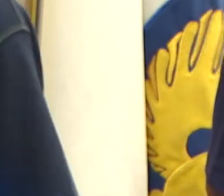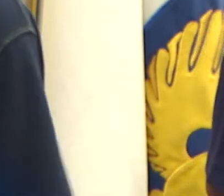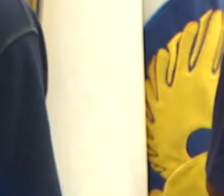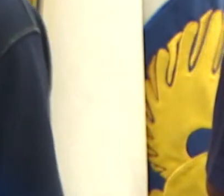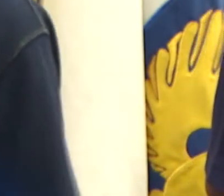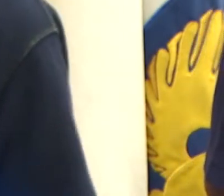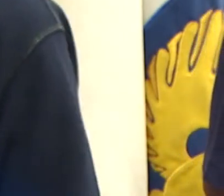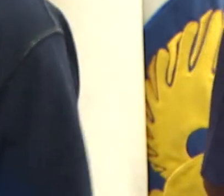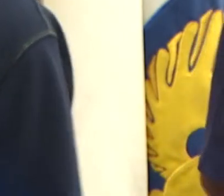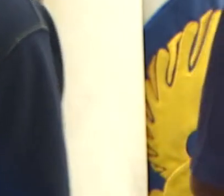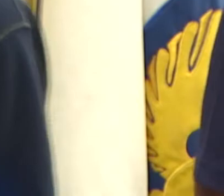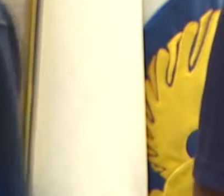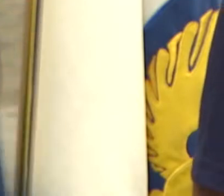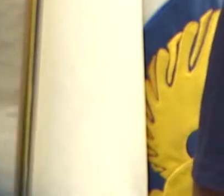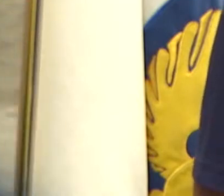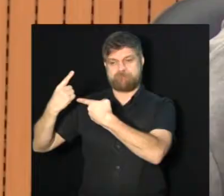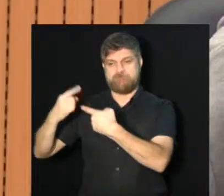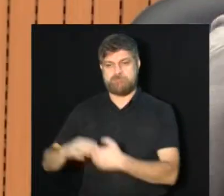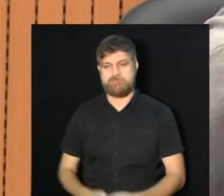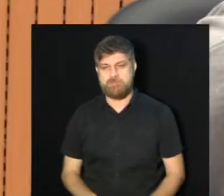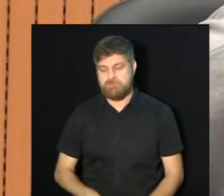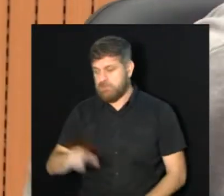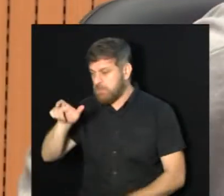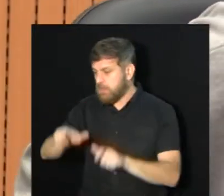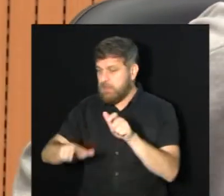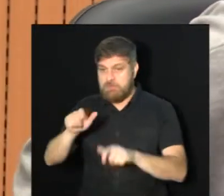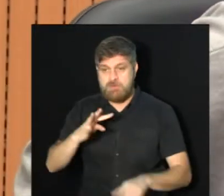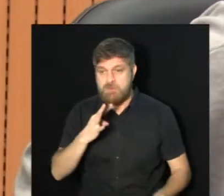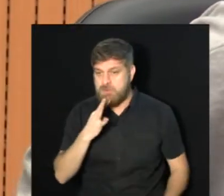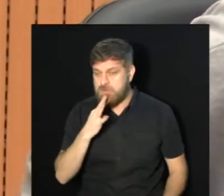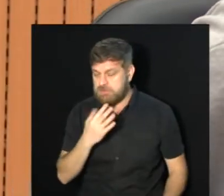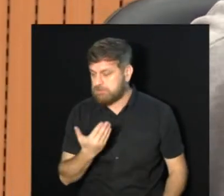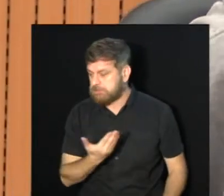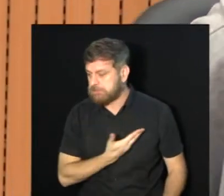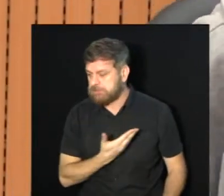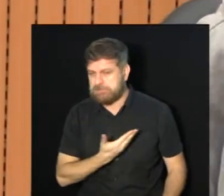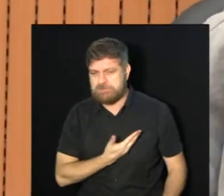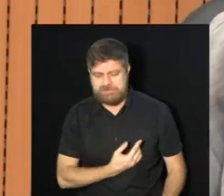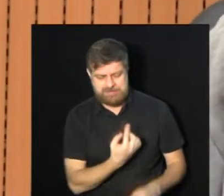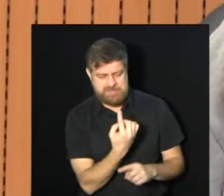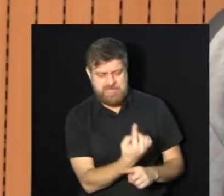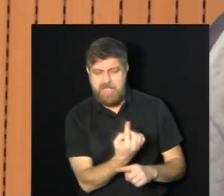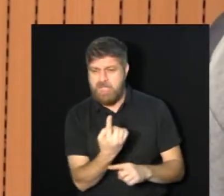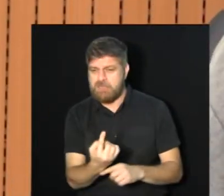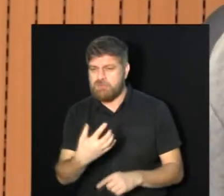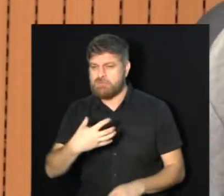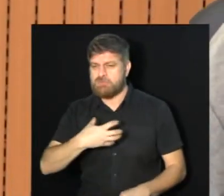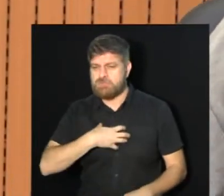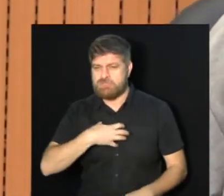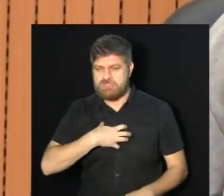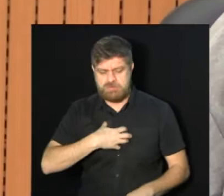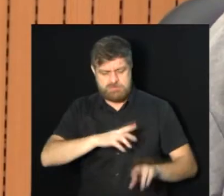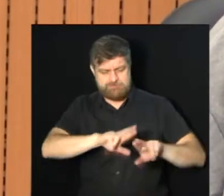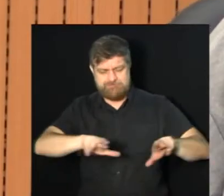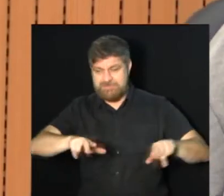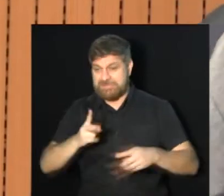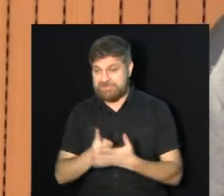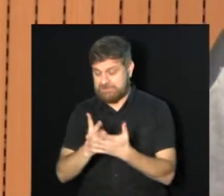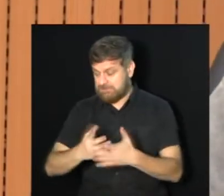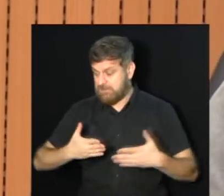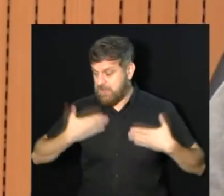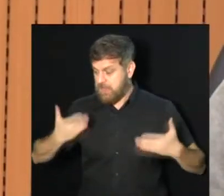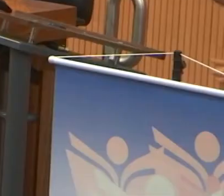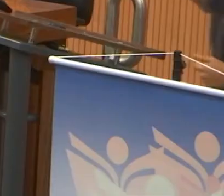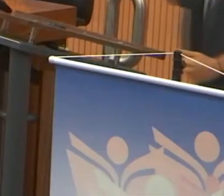sobre política, que eu quase não tinha nenhum interesse antes. O objetivo das atividades é proporcionar aos estudantes a oportunidade de